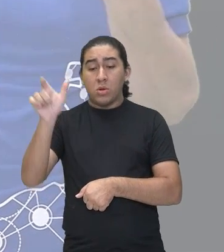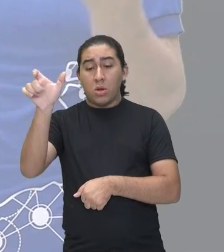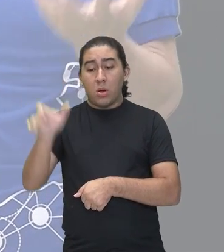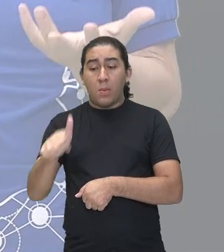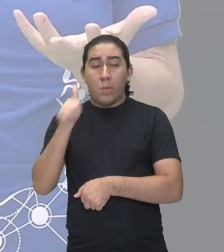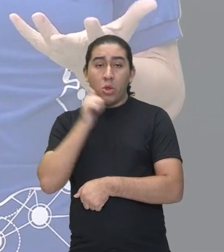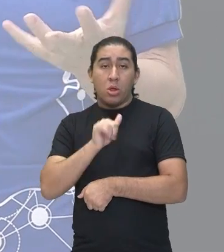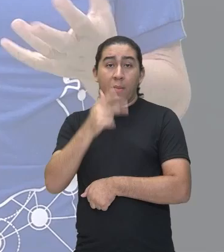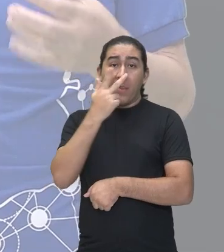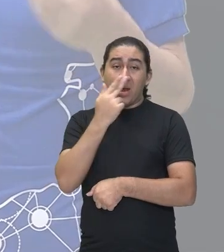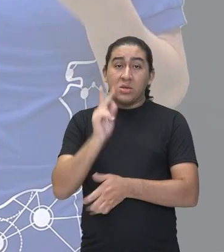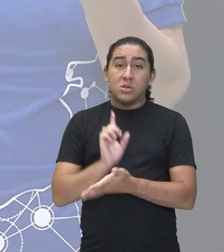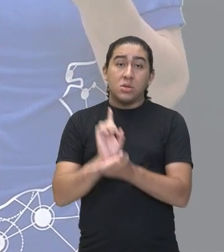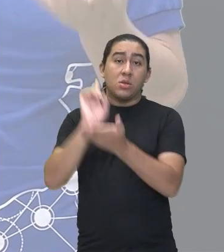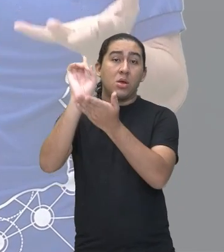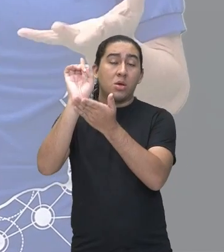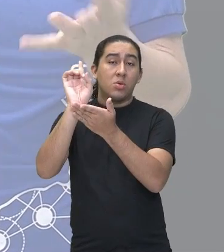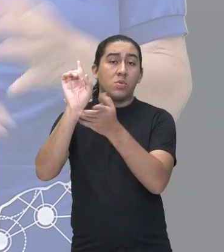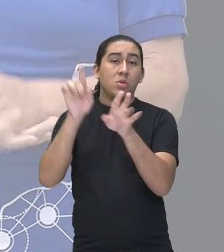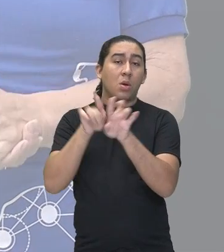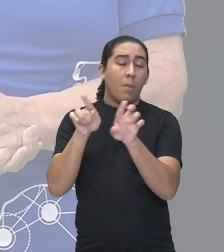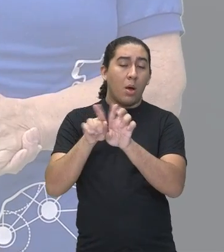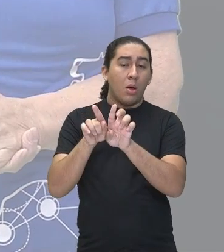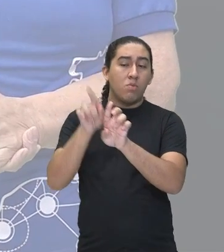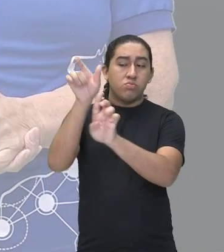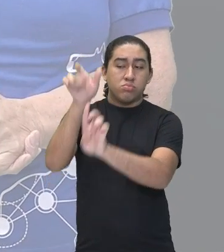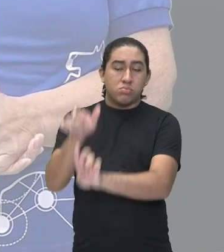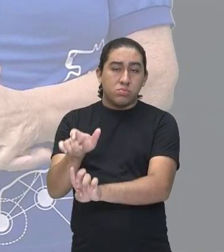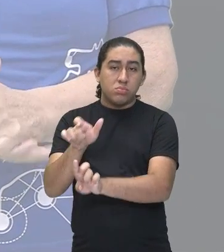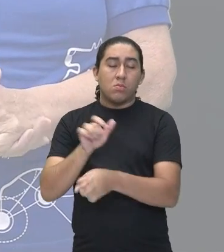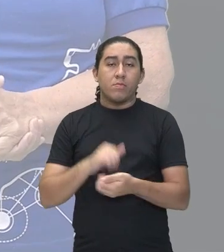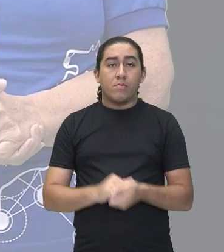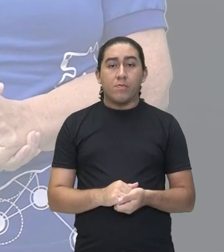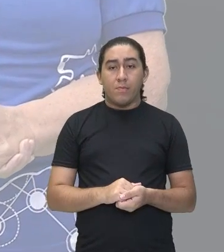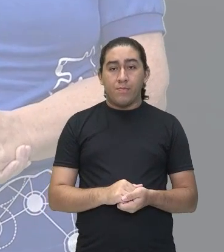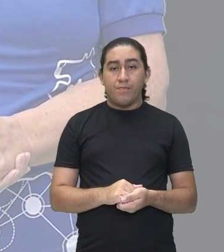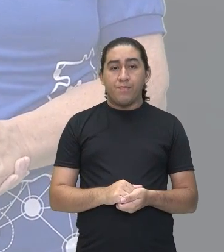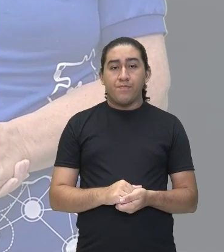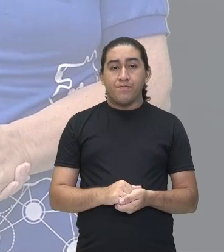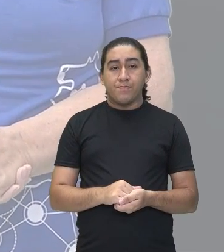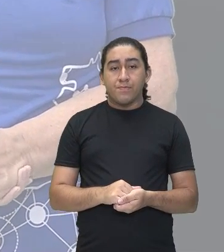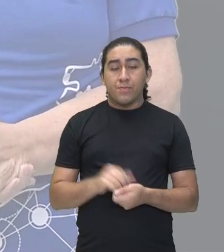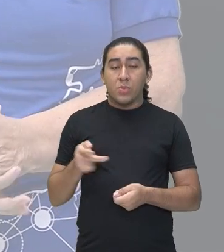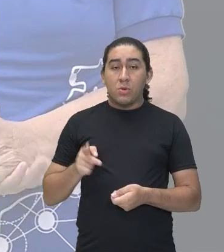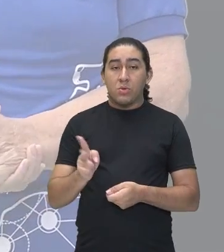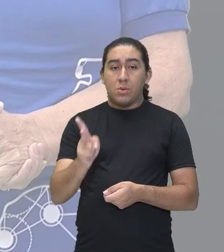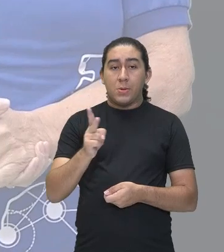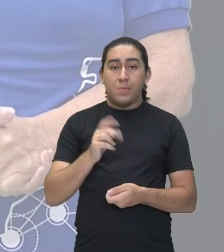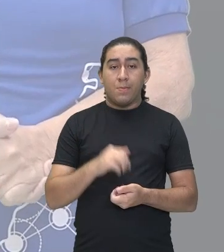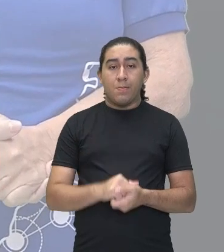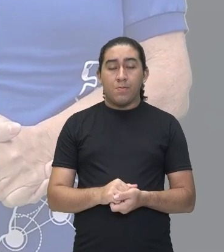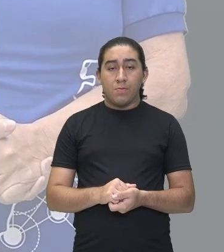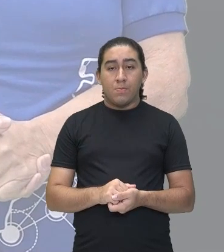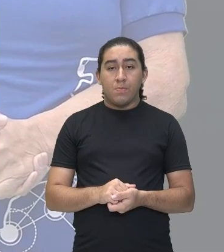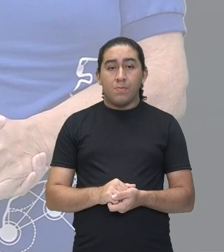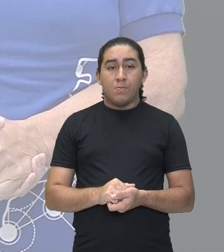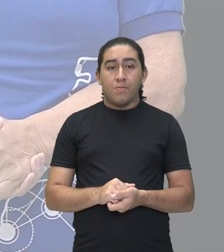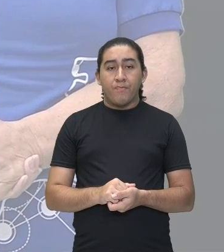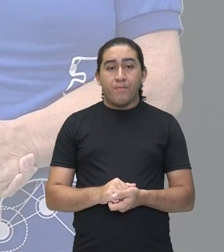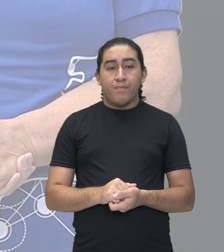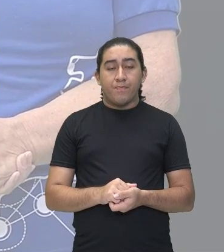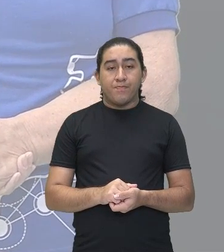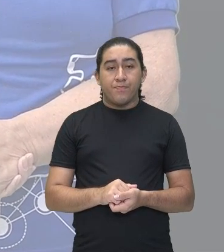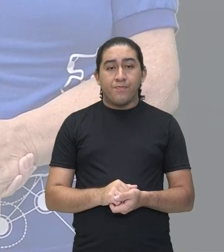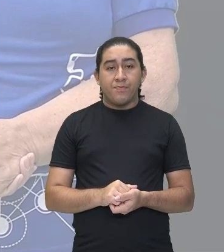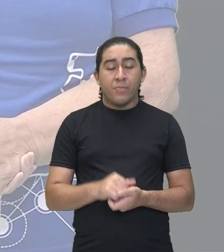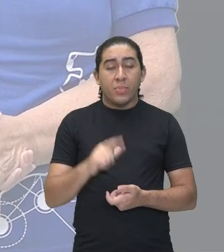como uma deusa, um ídolo para ele, né? Continuando, temos então Marília